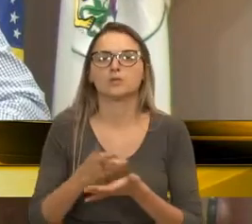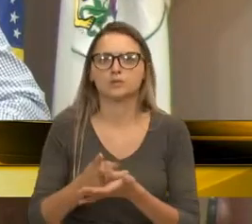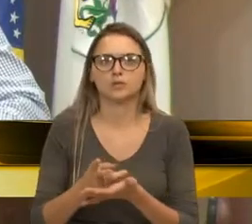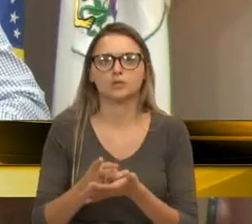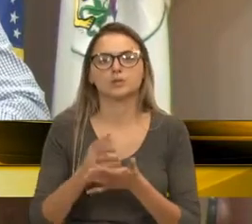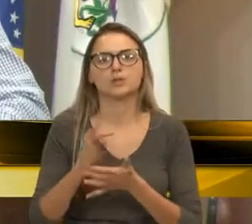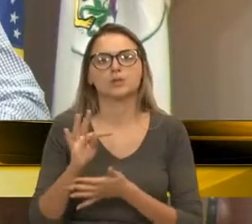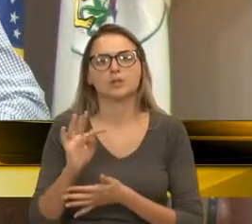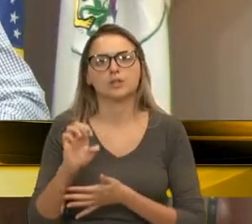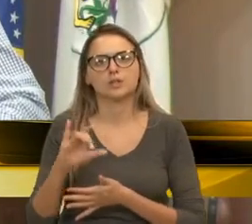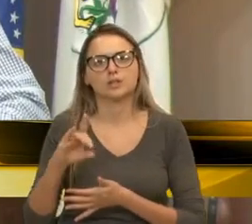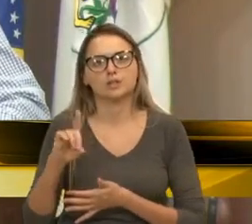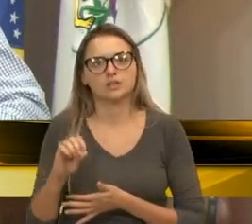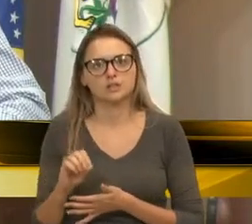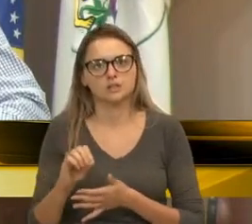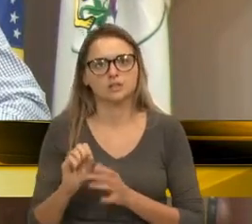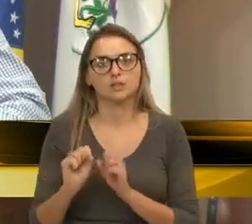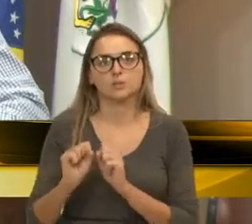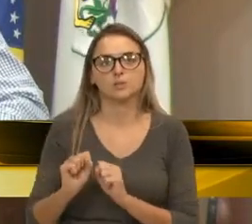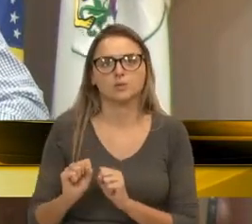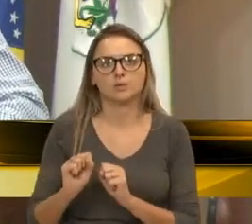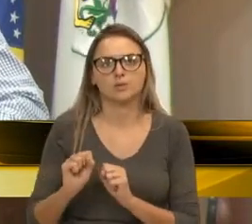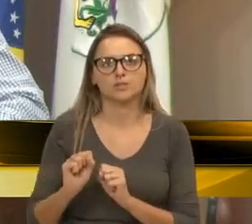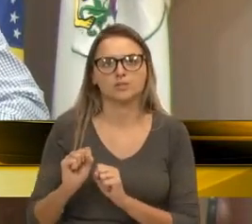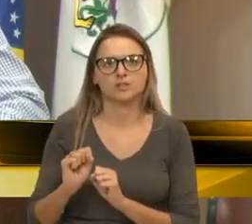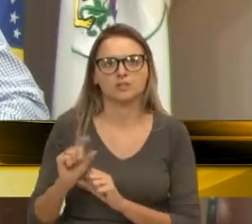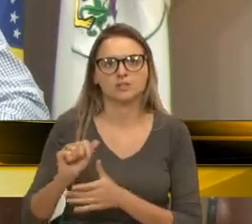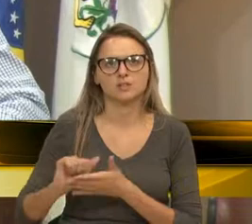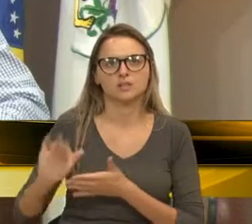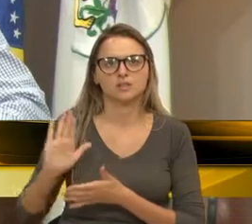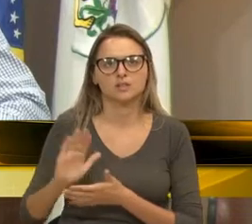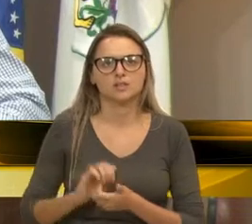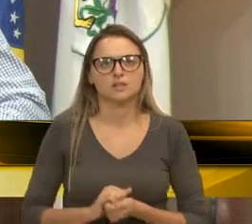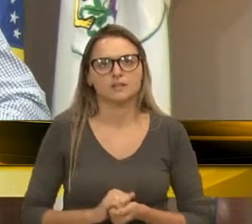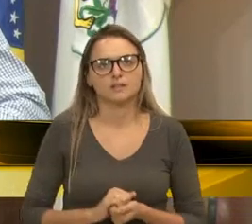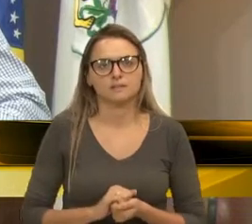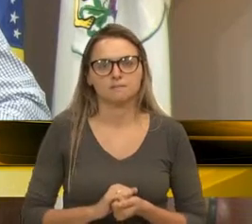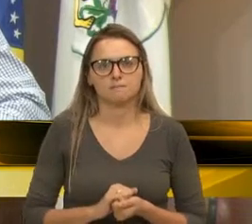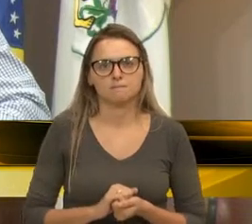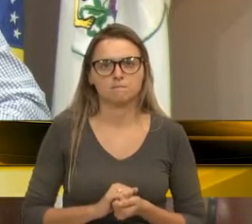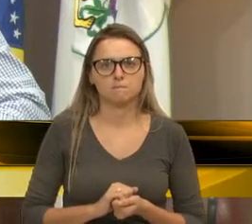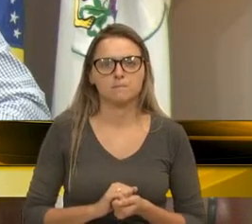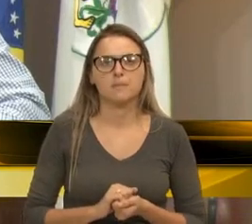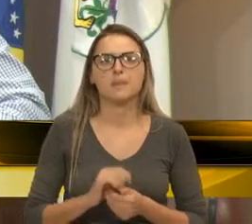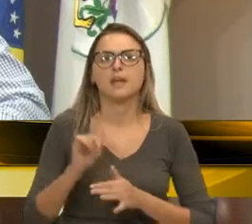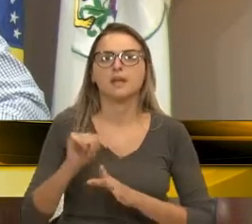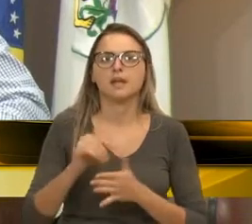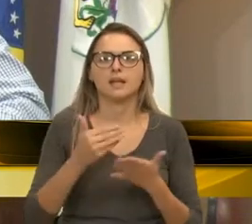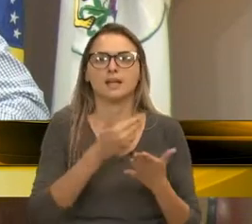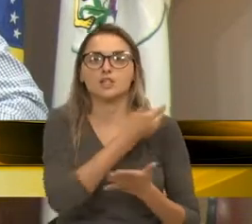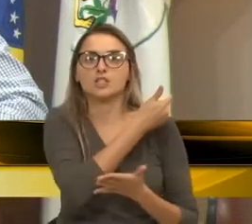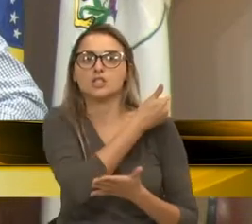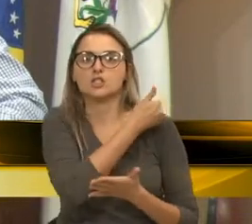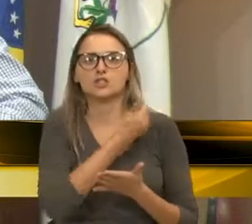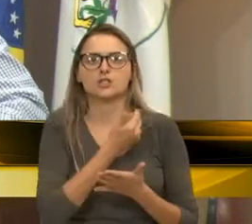ser retirado. Na sequência, assim que puderam, a parte, vereador Cassino. Costuma ser retirado de pacientes.